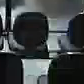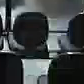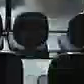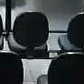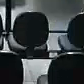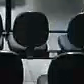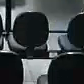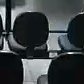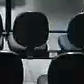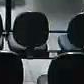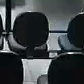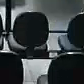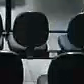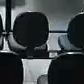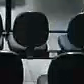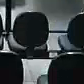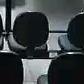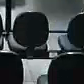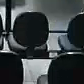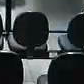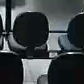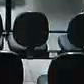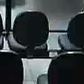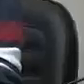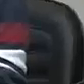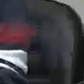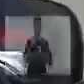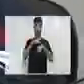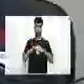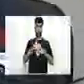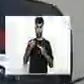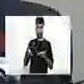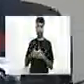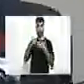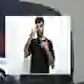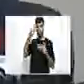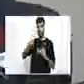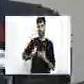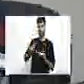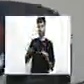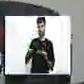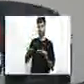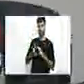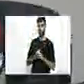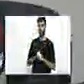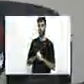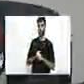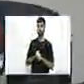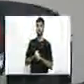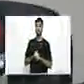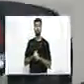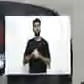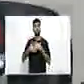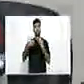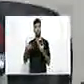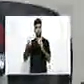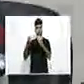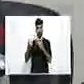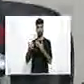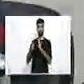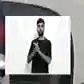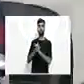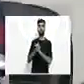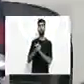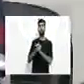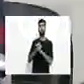Hélder Martin muito boa noite né obrigado por você ter vindo né Martin acho